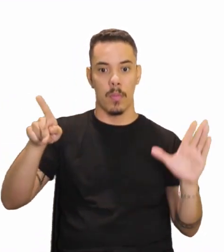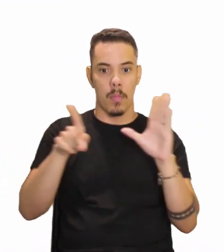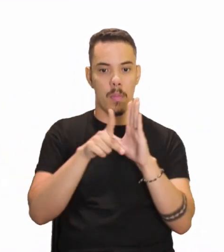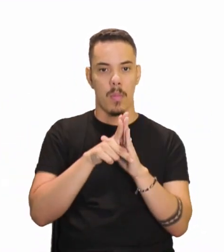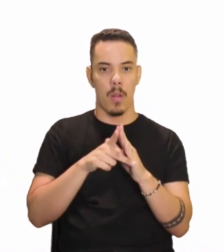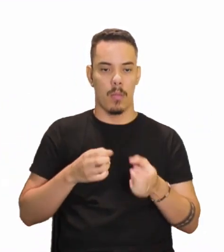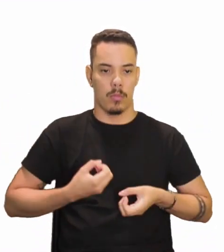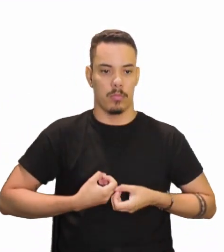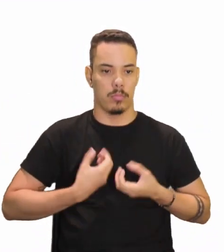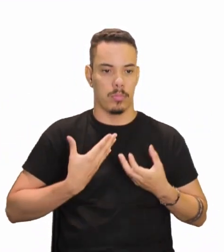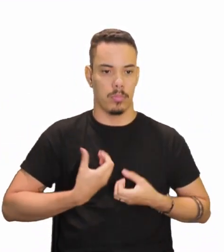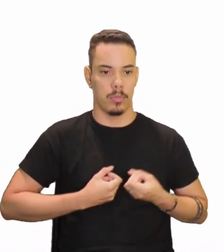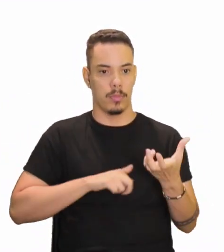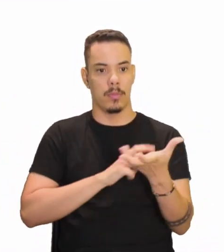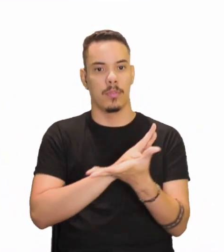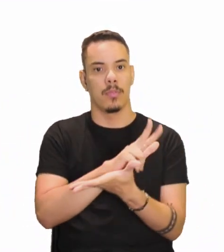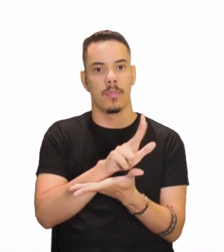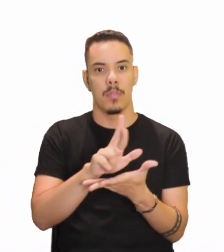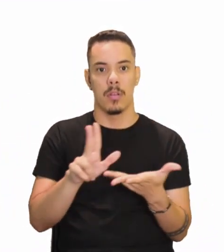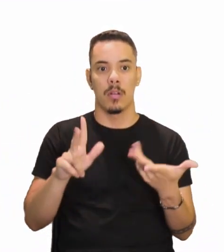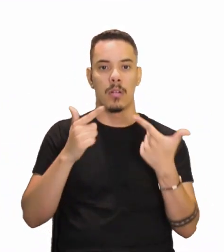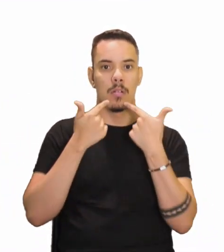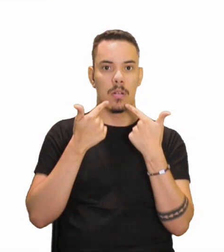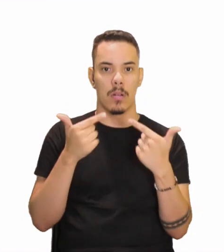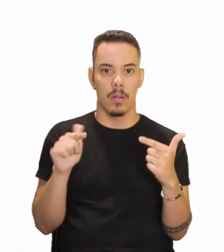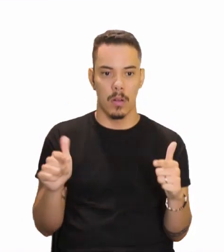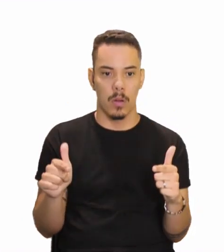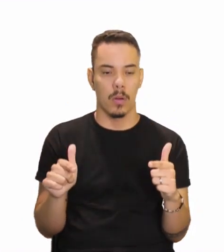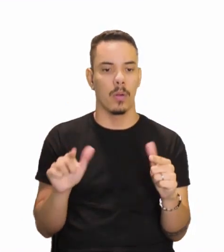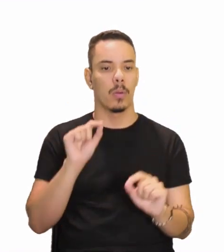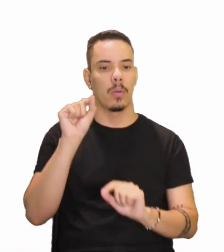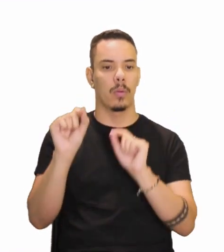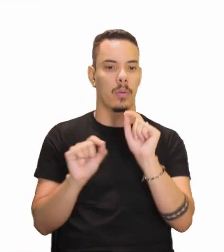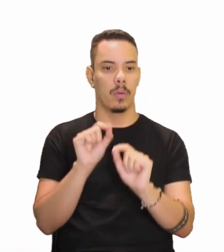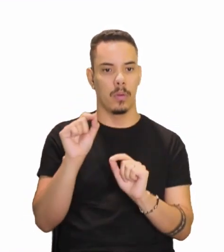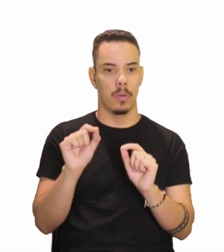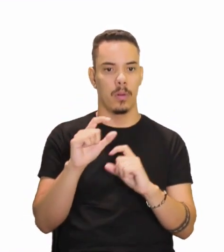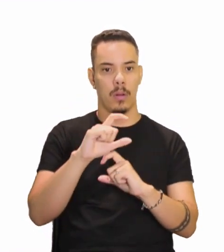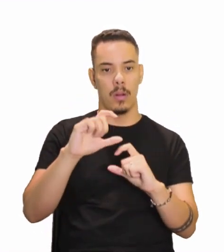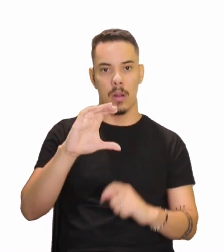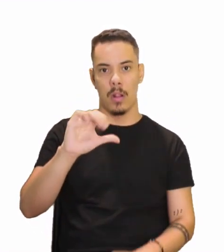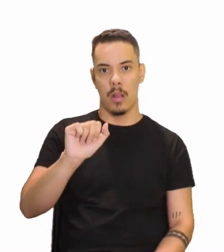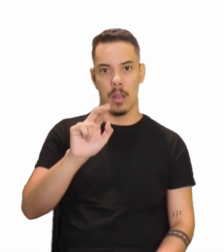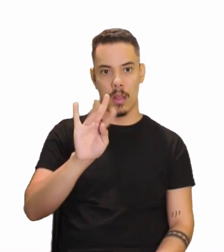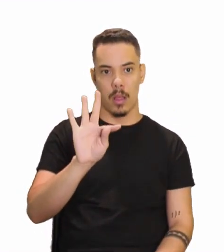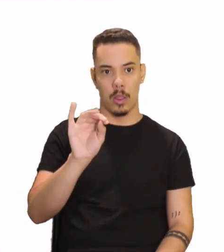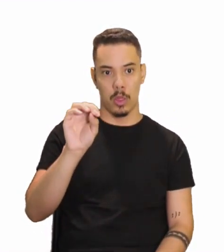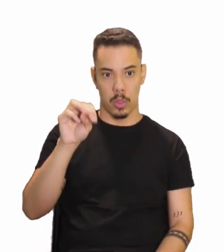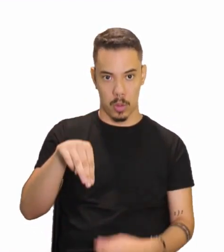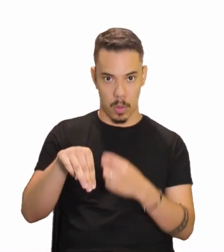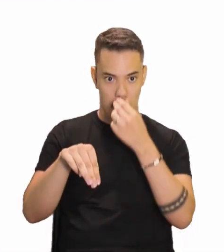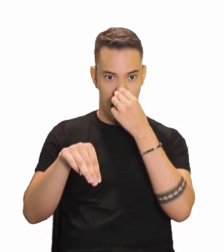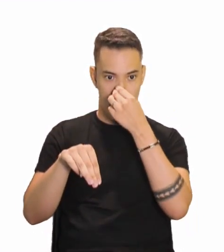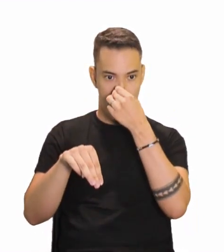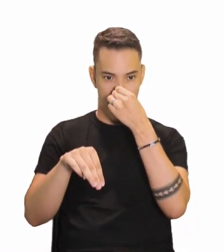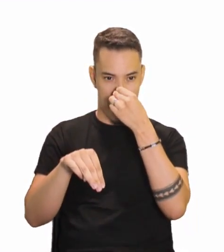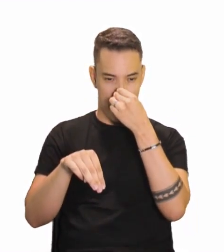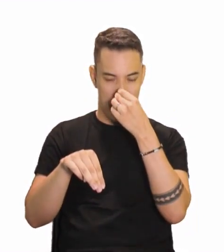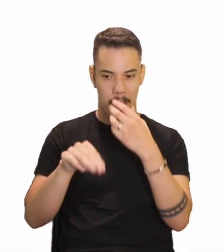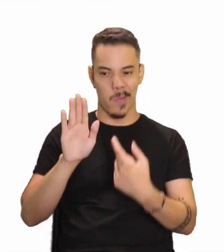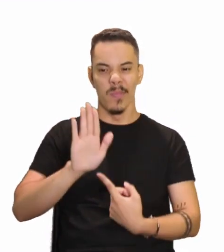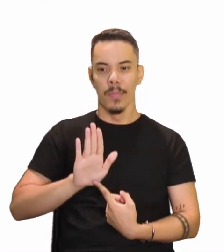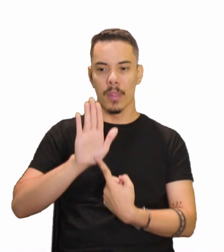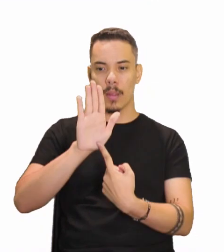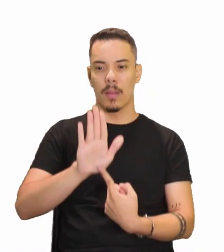em diferentes línguas em U Cartoon produz homoglicano com